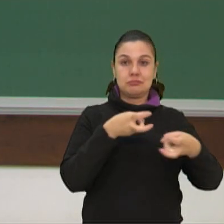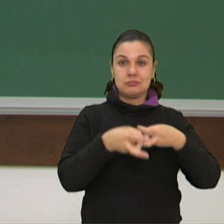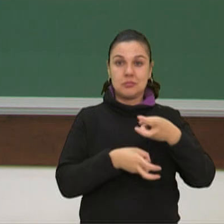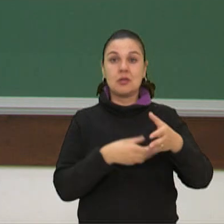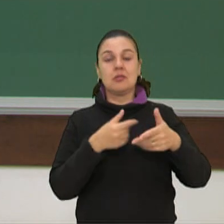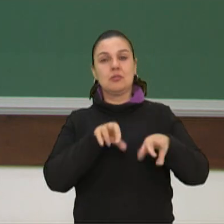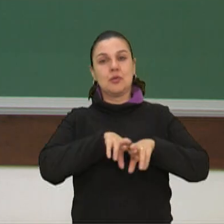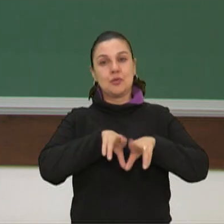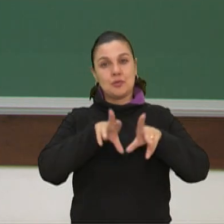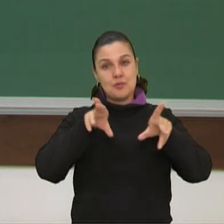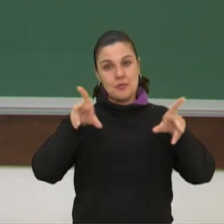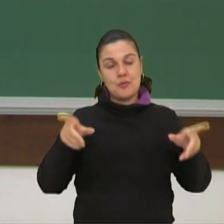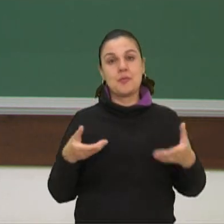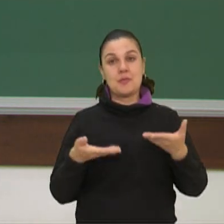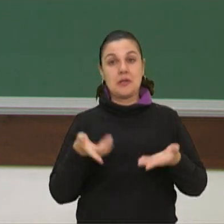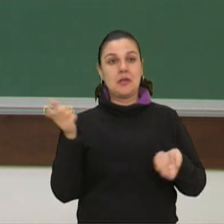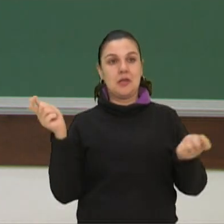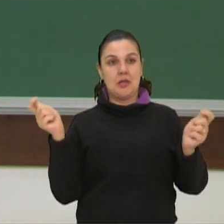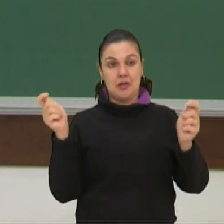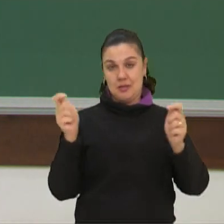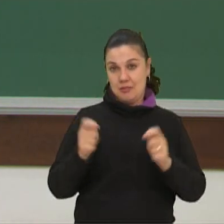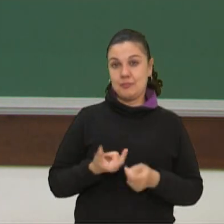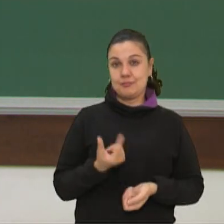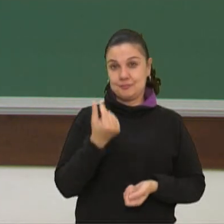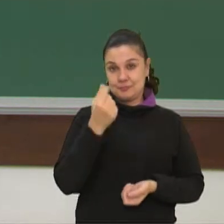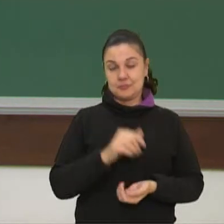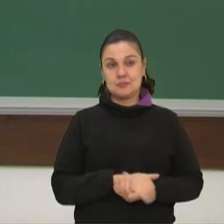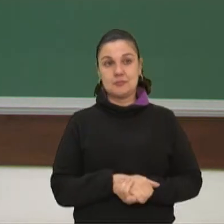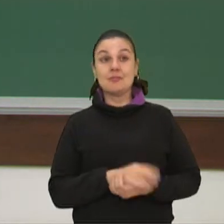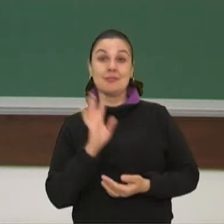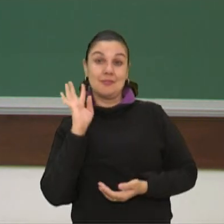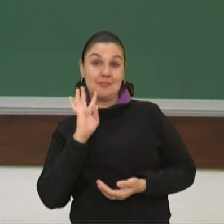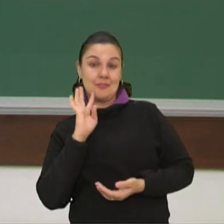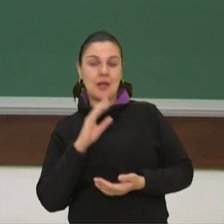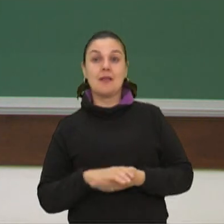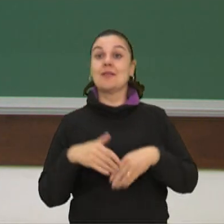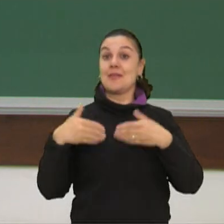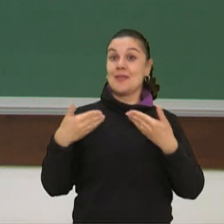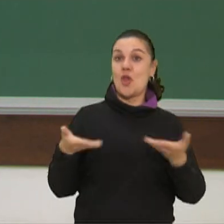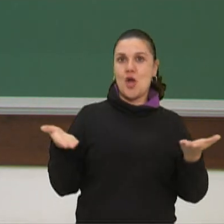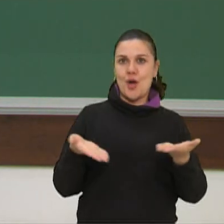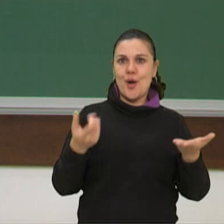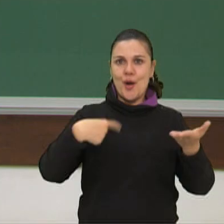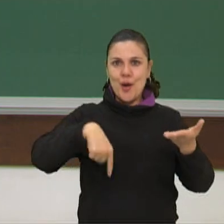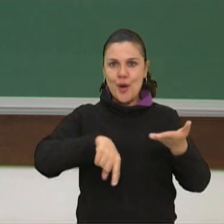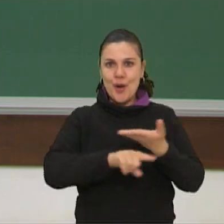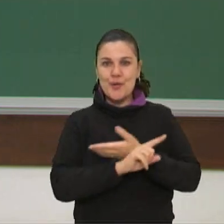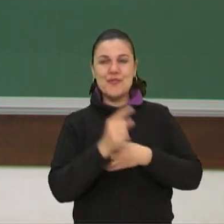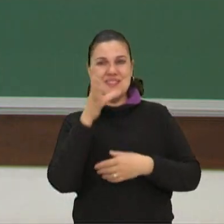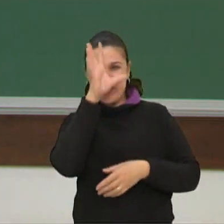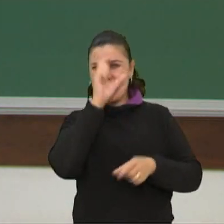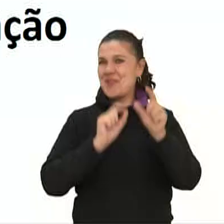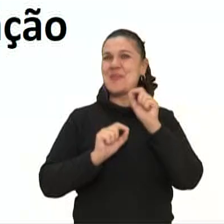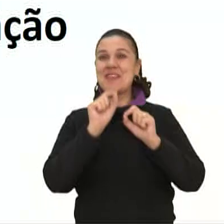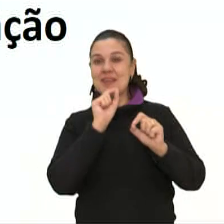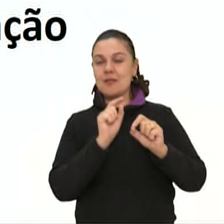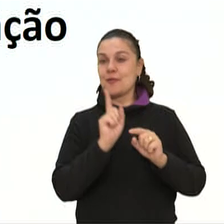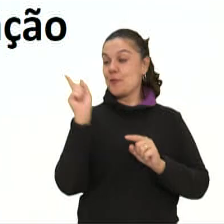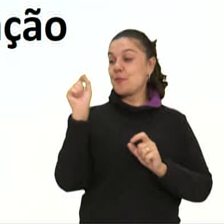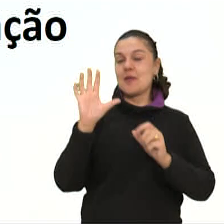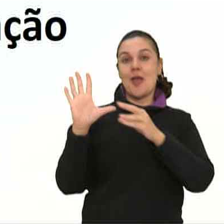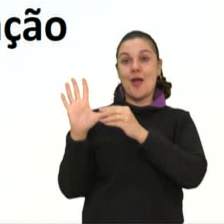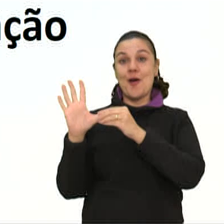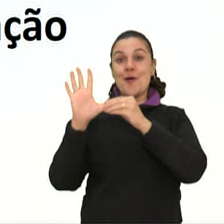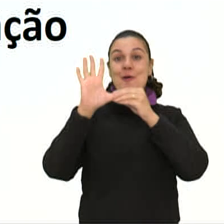Havia outras ocupações que poderiam render dinheiro. Legal? Galera, na aula de hoje você aprendeu sobre o quinto,